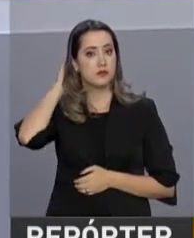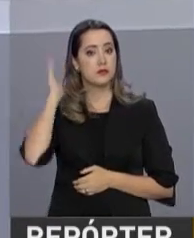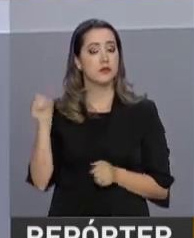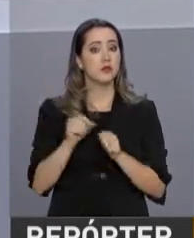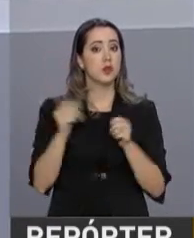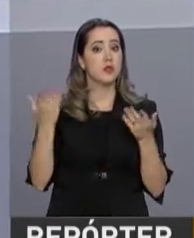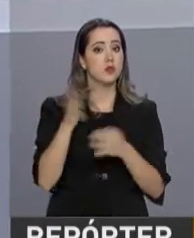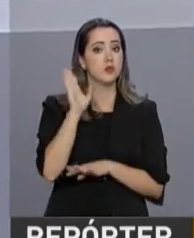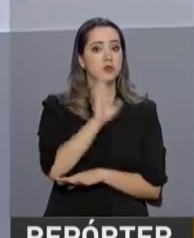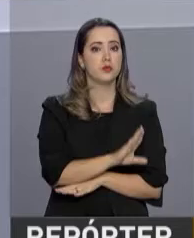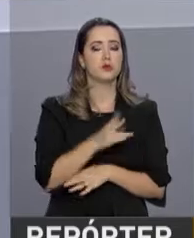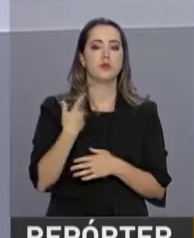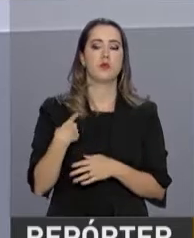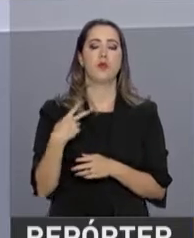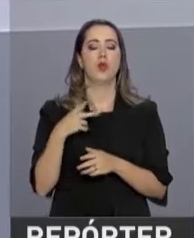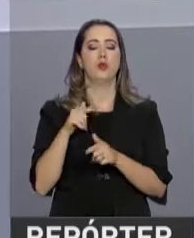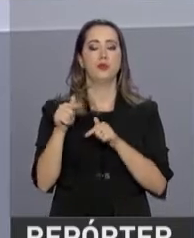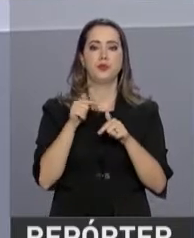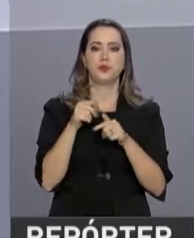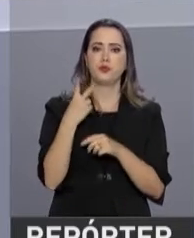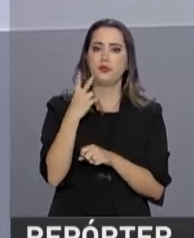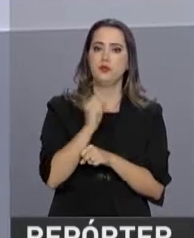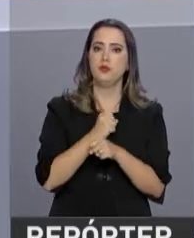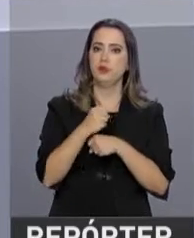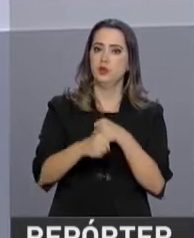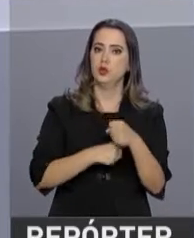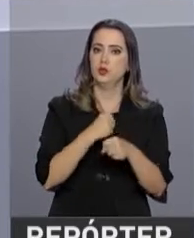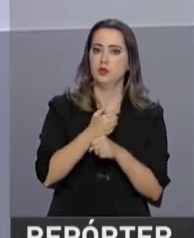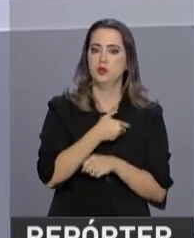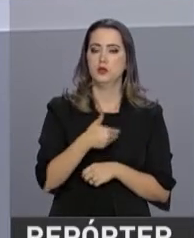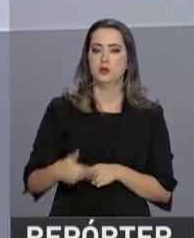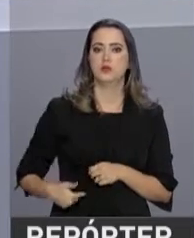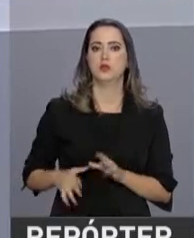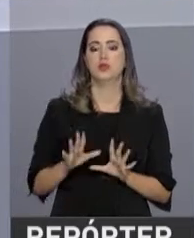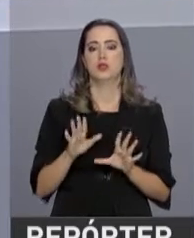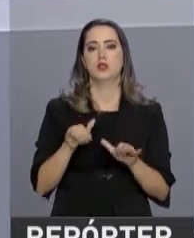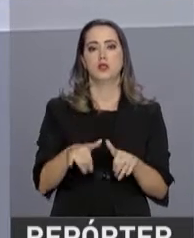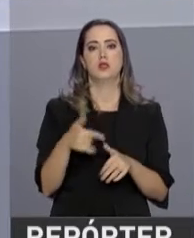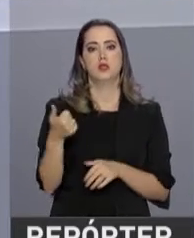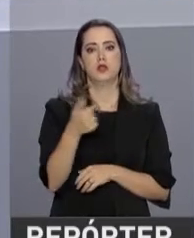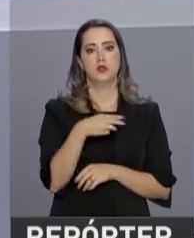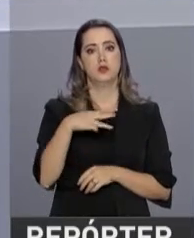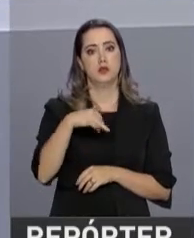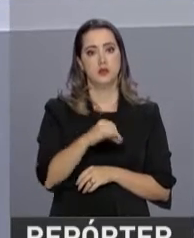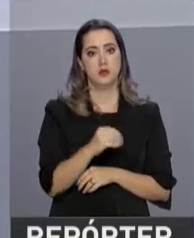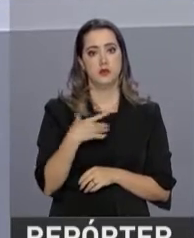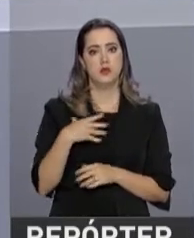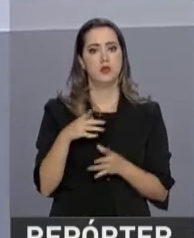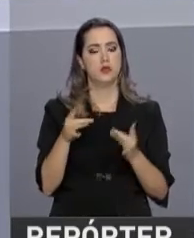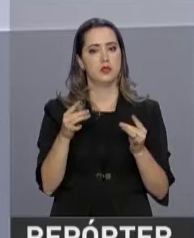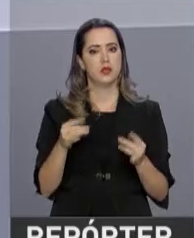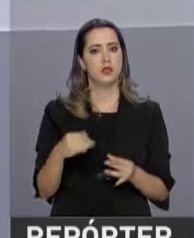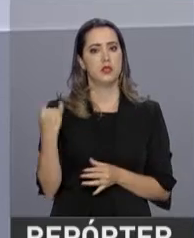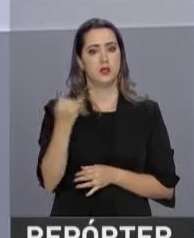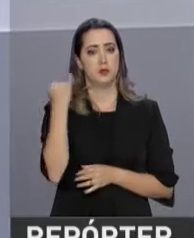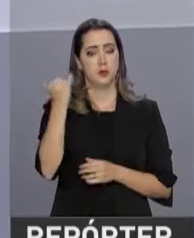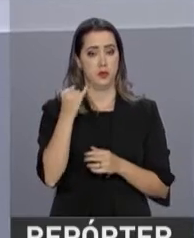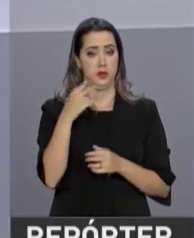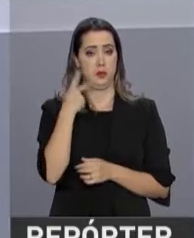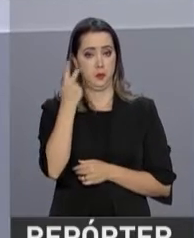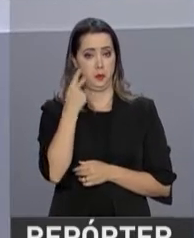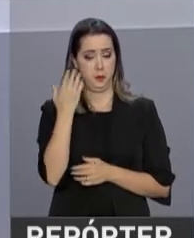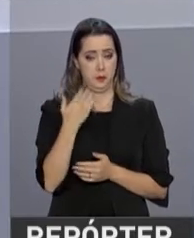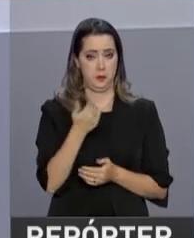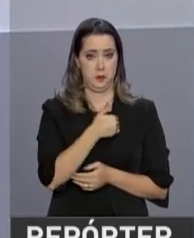fez na tarde de hoje uma avaliação dos dois anos de governo completados em 12 de maio ao destacar as políticas públicas